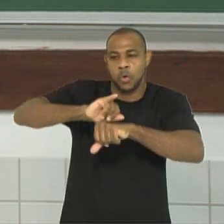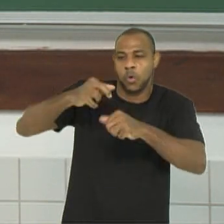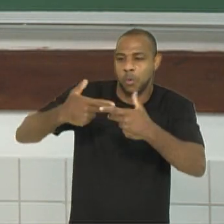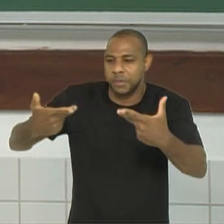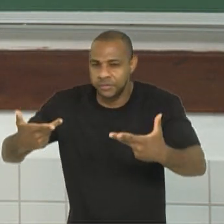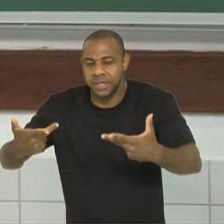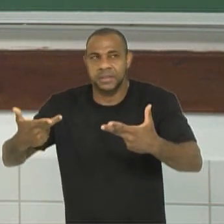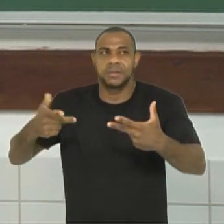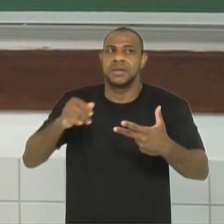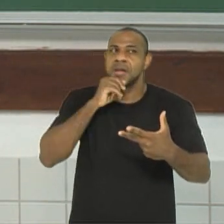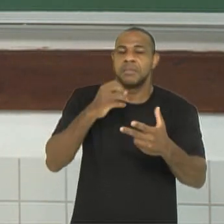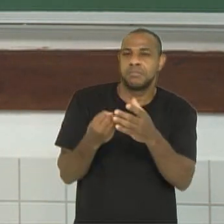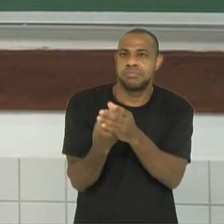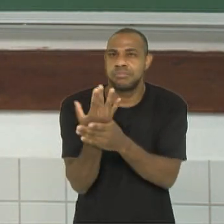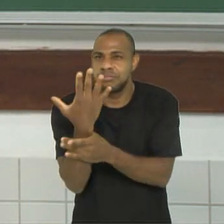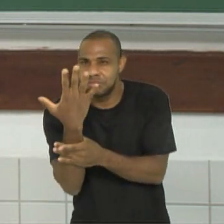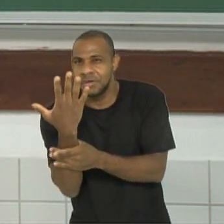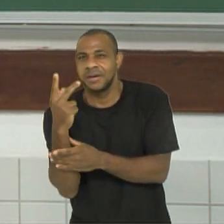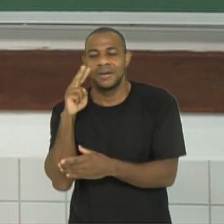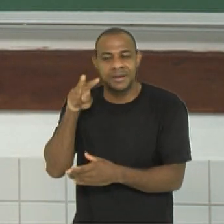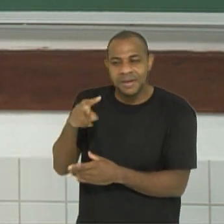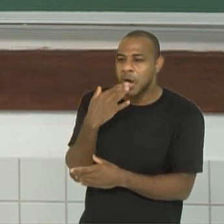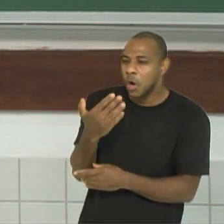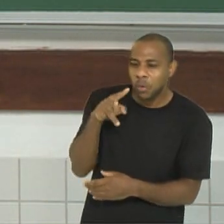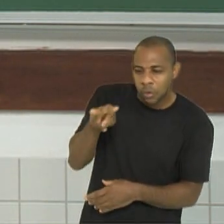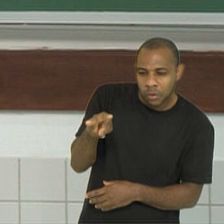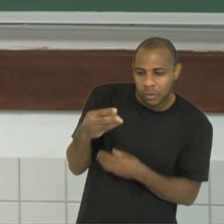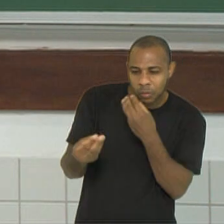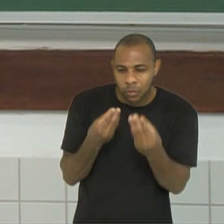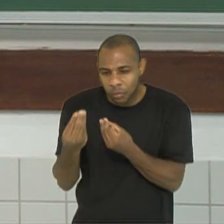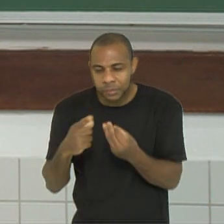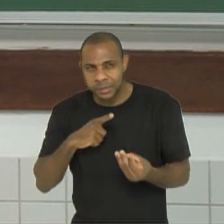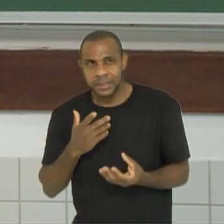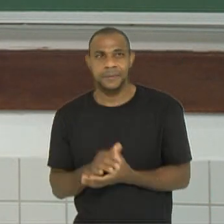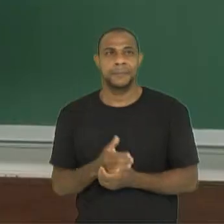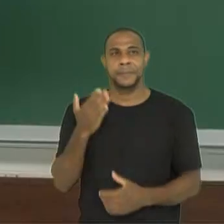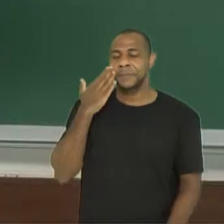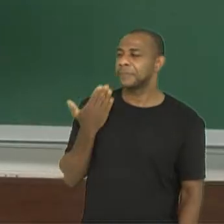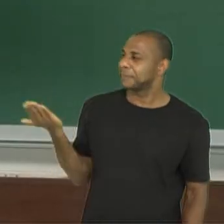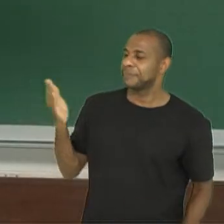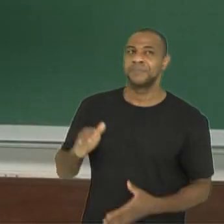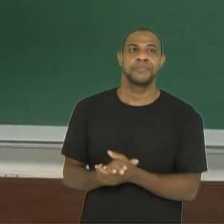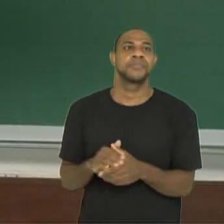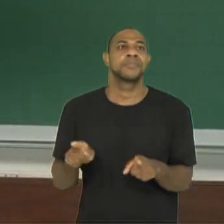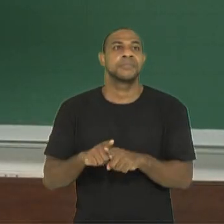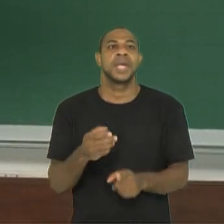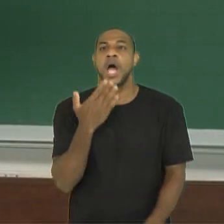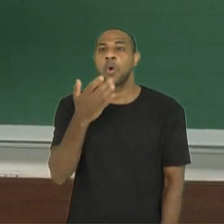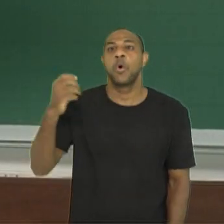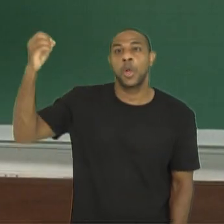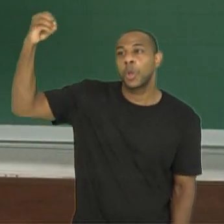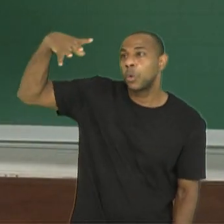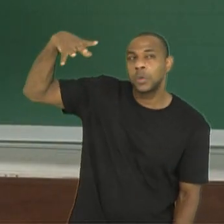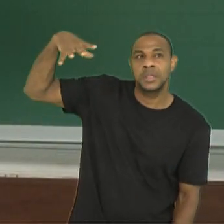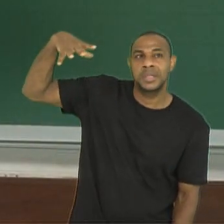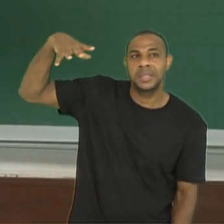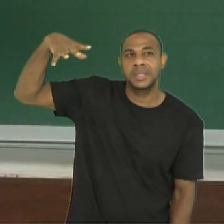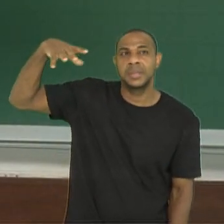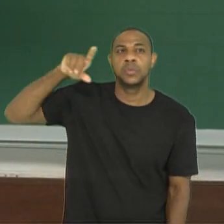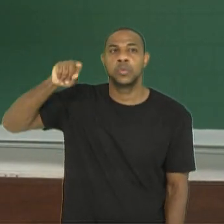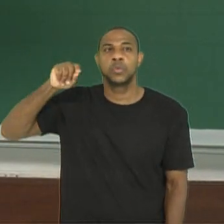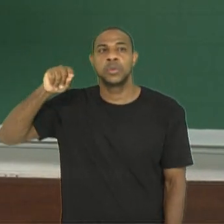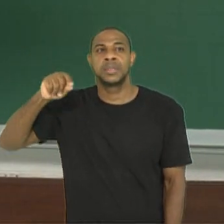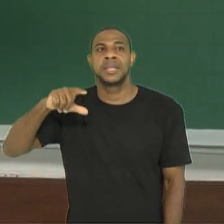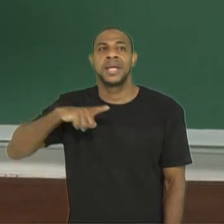uma flor, por exemplo, tem uma natureza, por conta ela tem aquela cor ali, tá legal? Aí nós temos também a cor luz, que aí o estudo, a